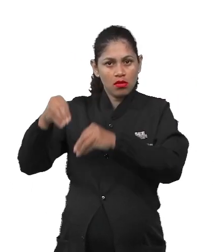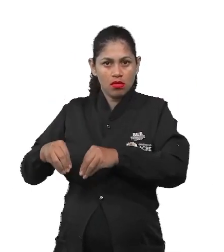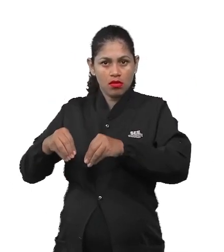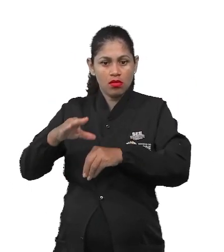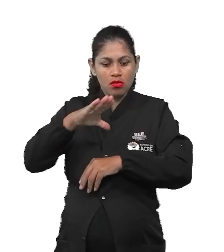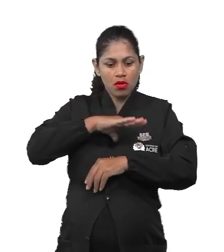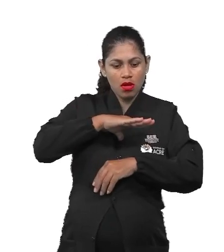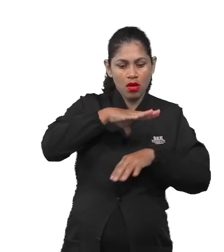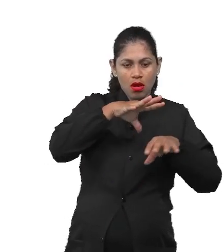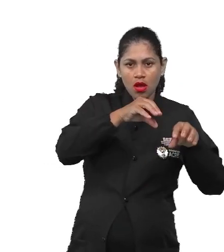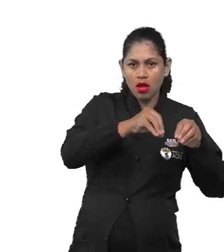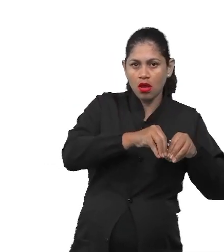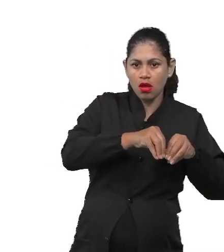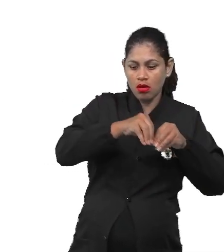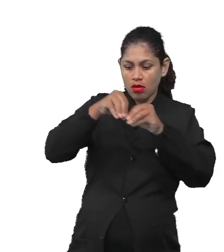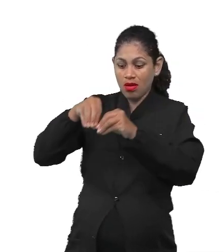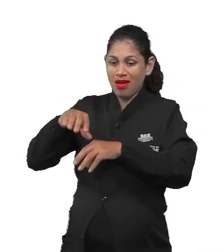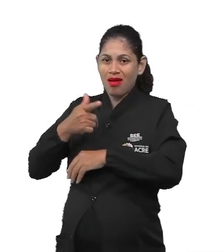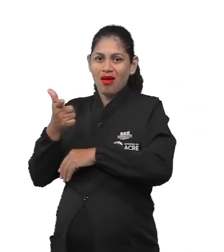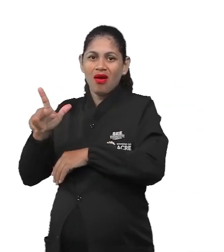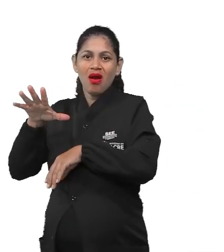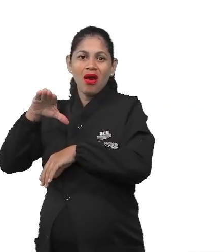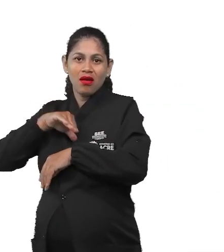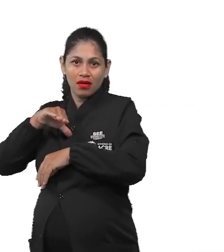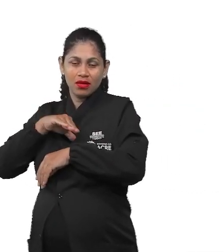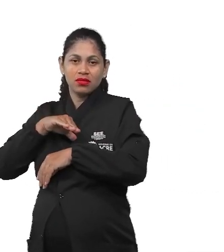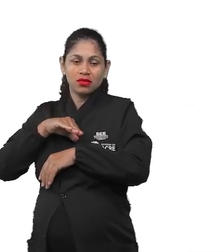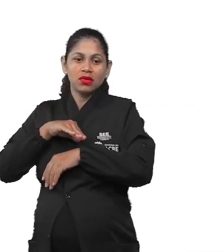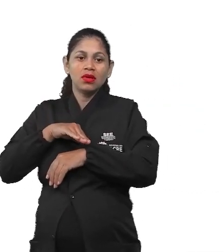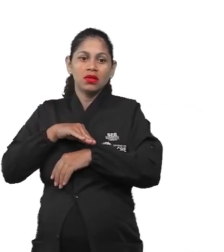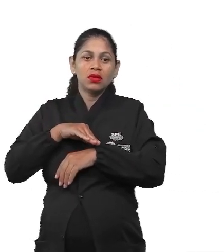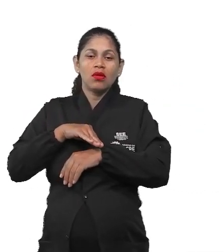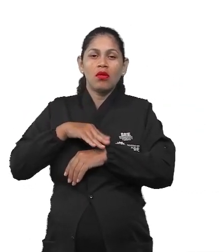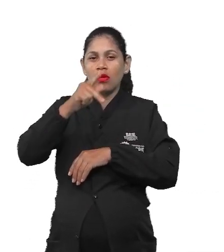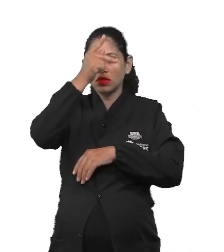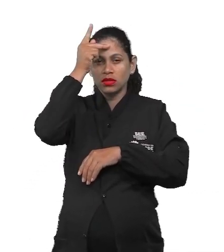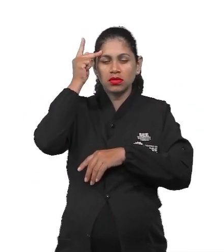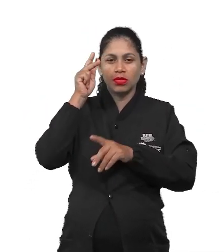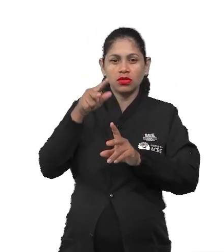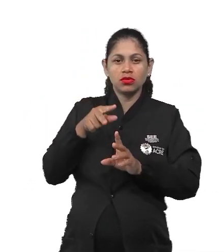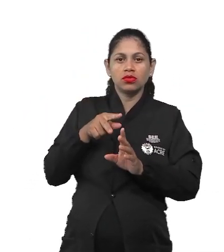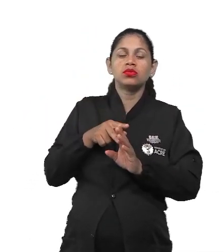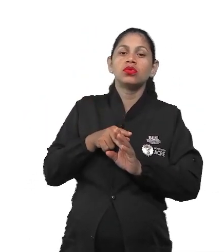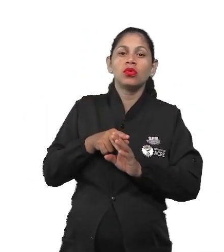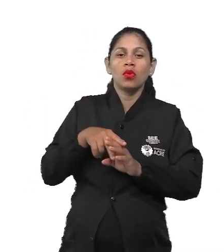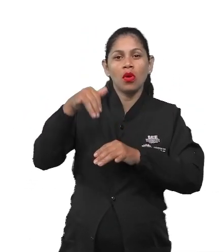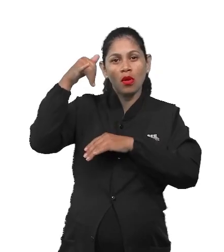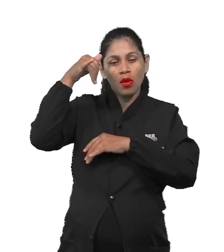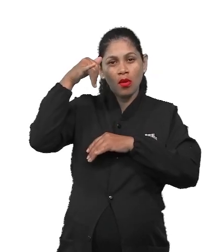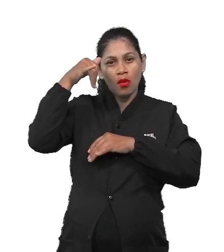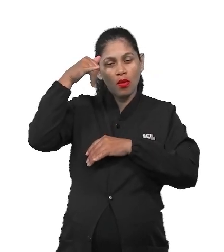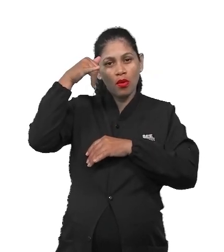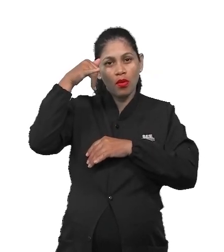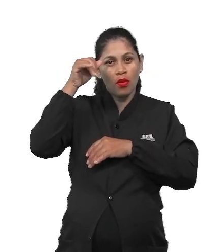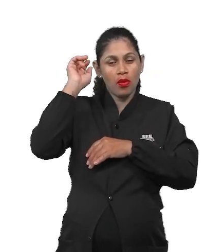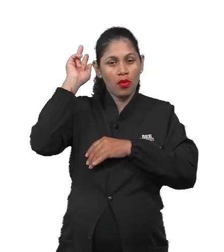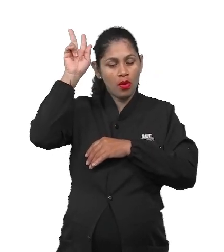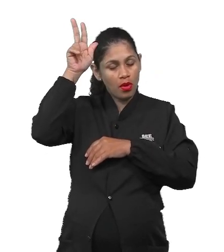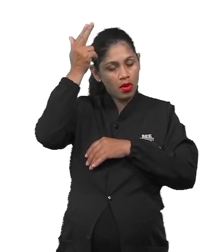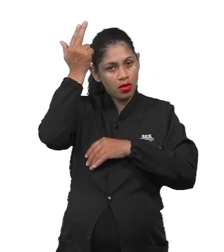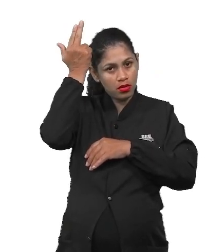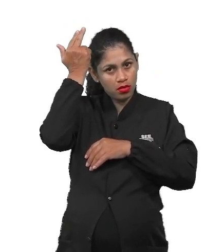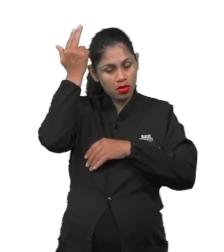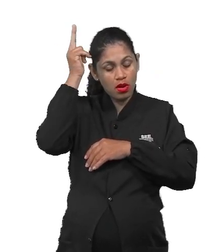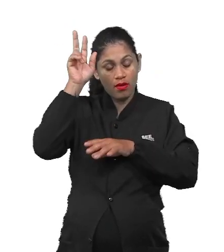das pessoas que está montada em um cavalo, cada um montado em um cavalo, vai contando uma história ao longo